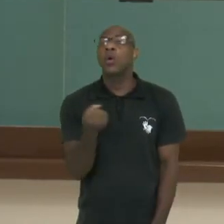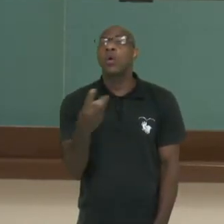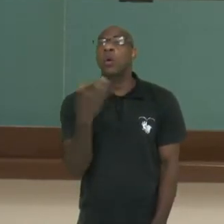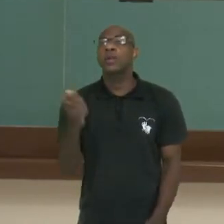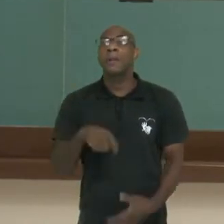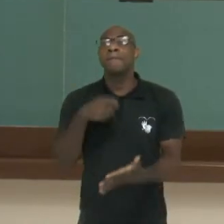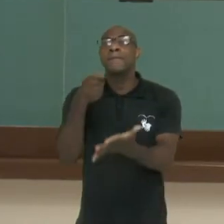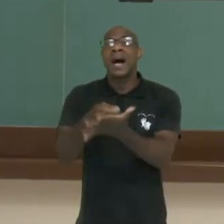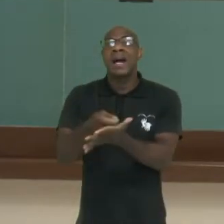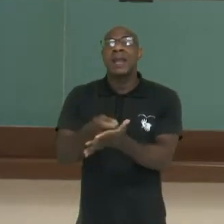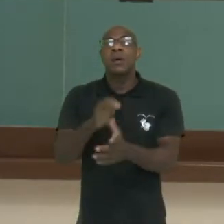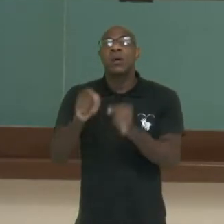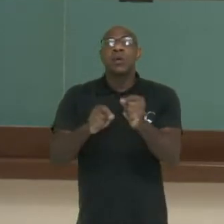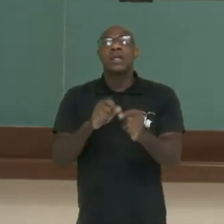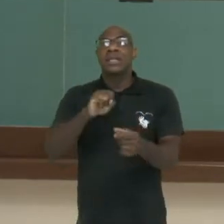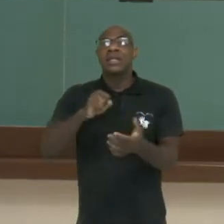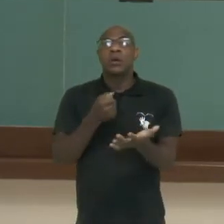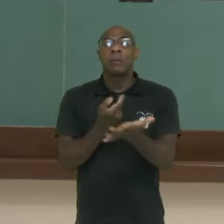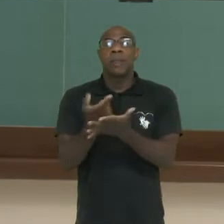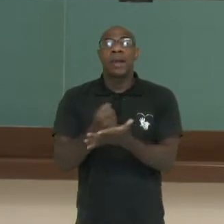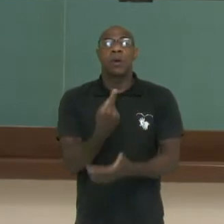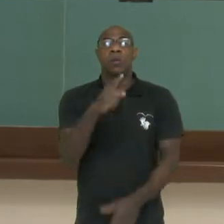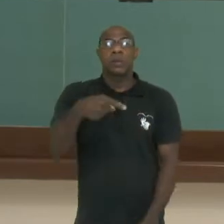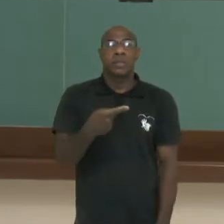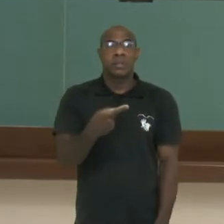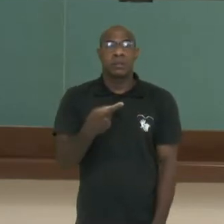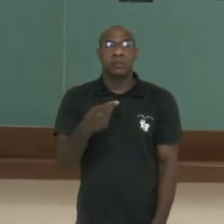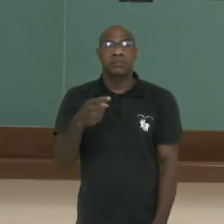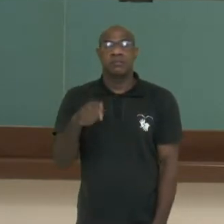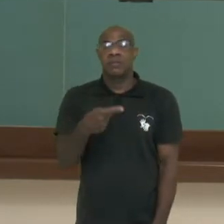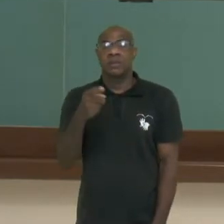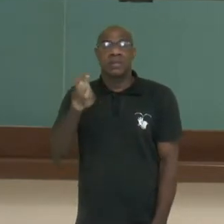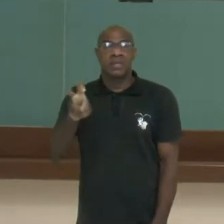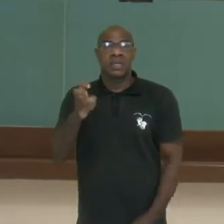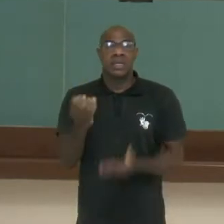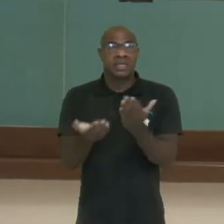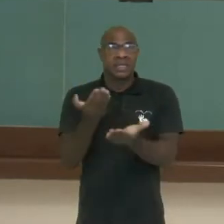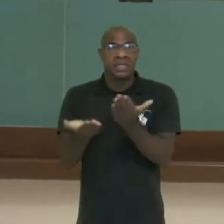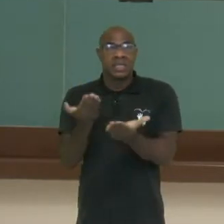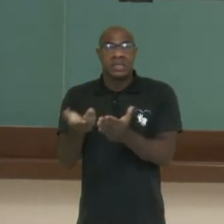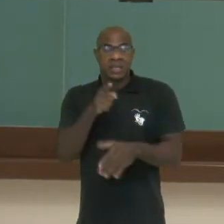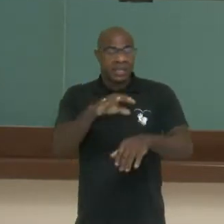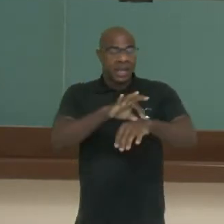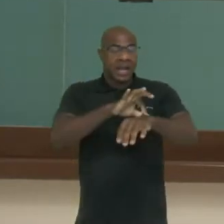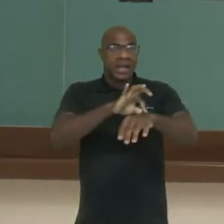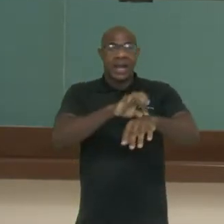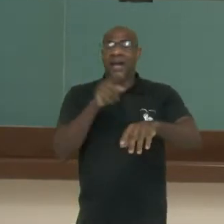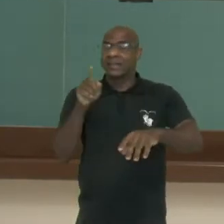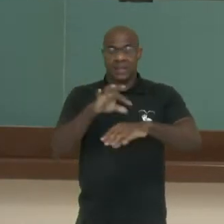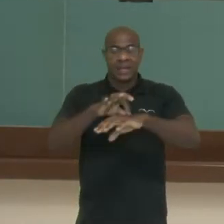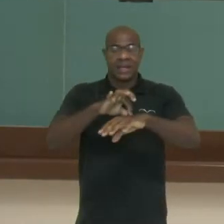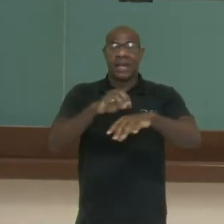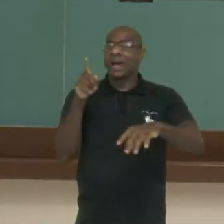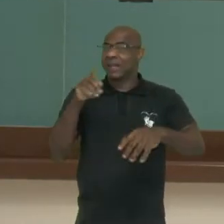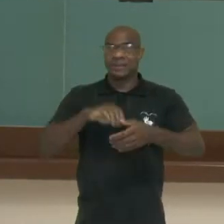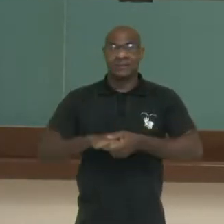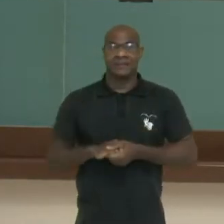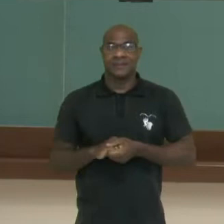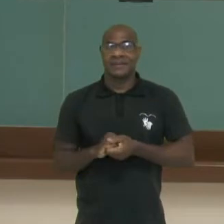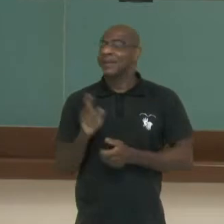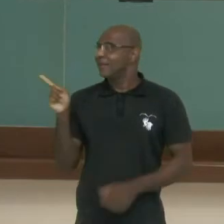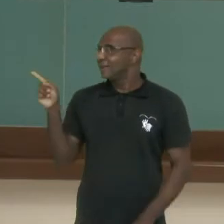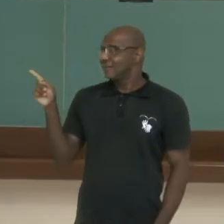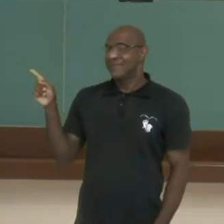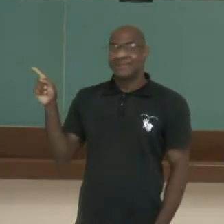Quanto pagaremos se comprarmos 1,5 kg dessa carne que está aqui? Olha lá, nessa carne a gente tem